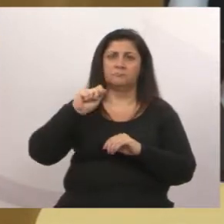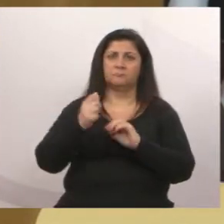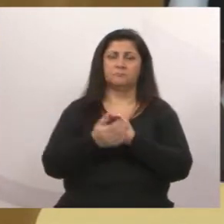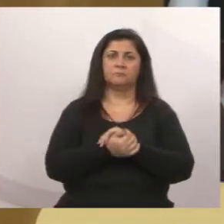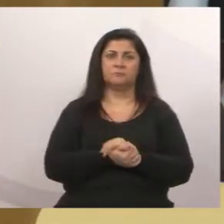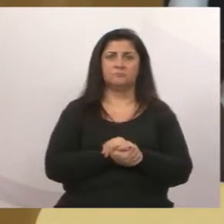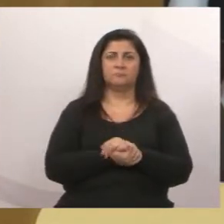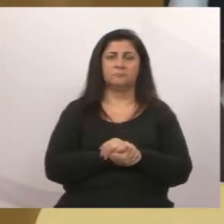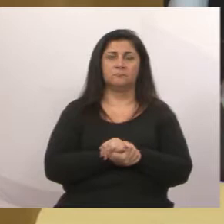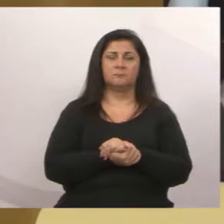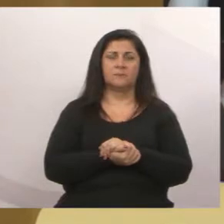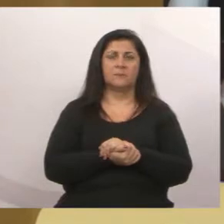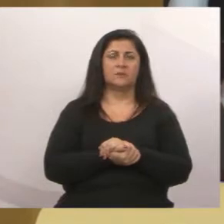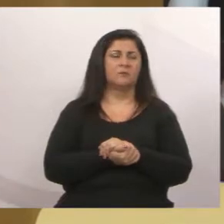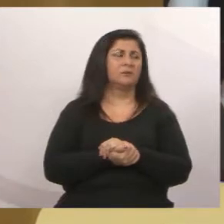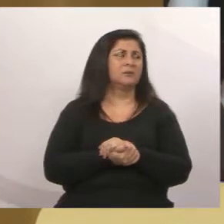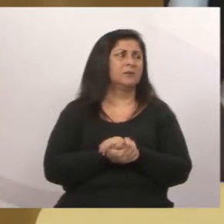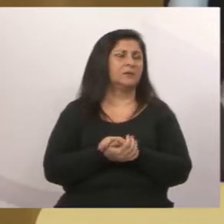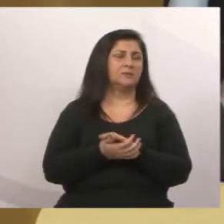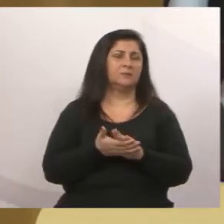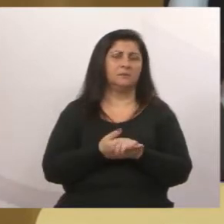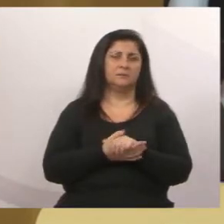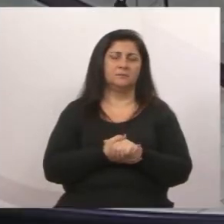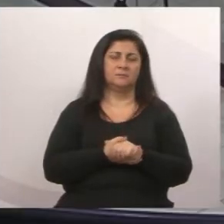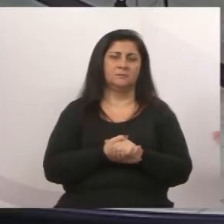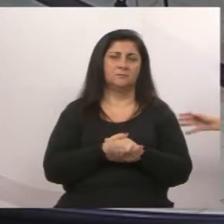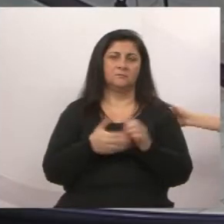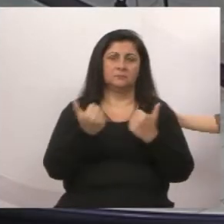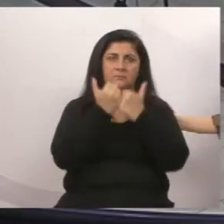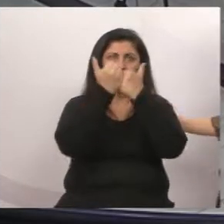segunda secretária do Legislativo. Obrigado.